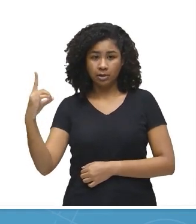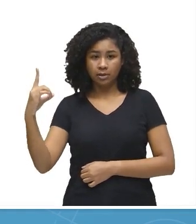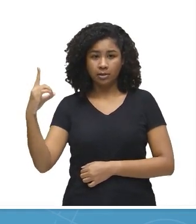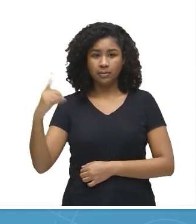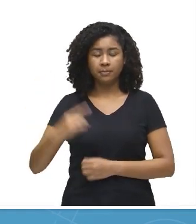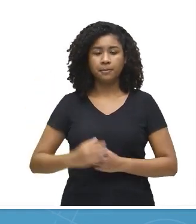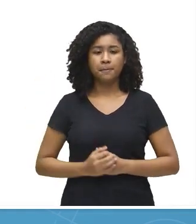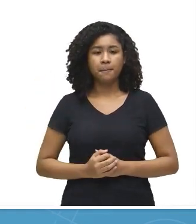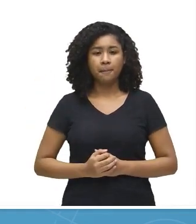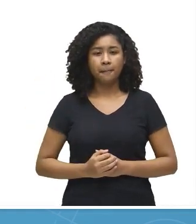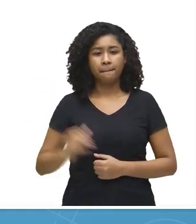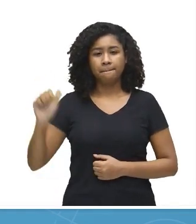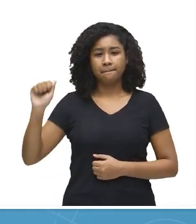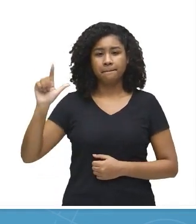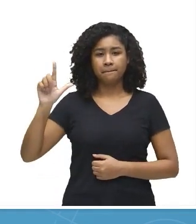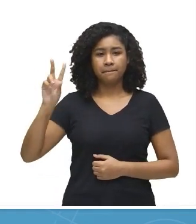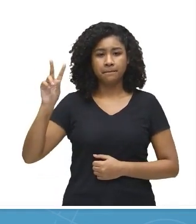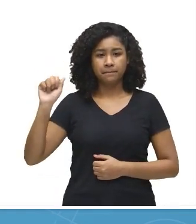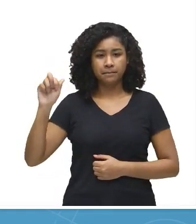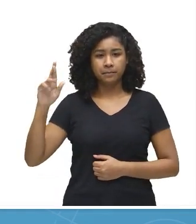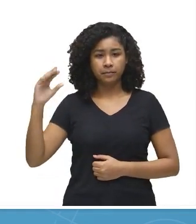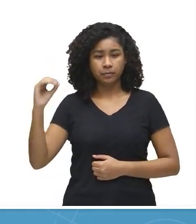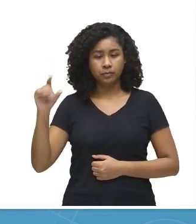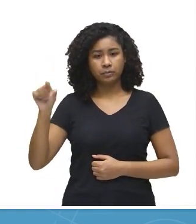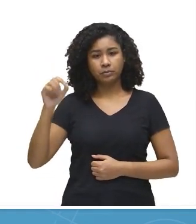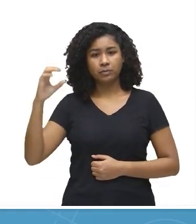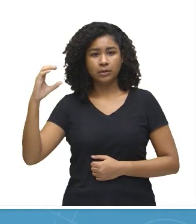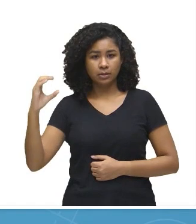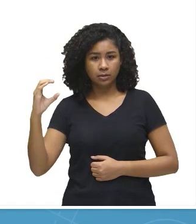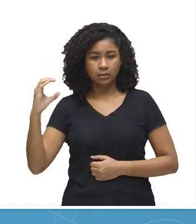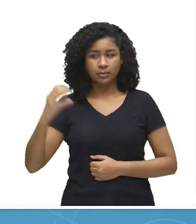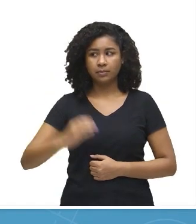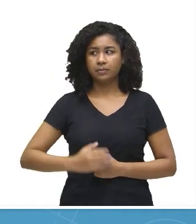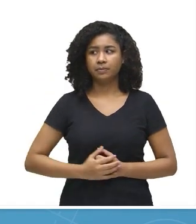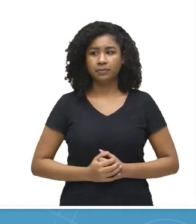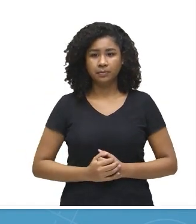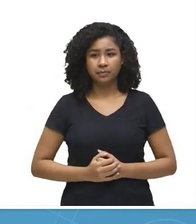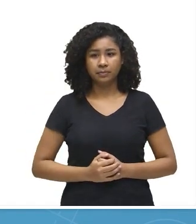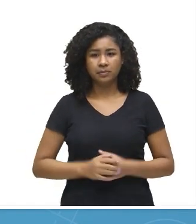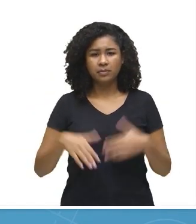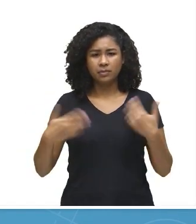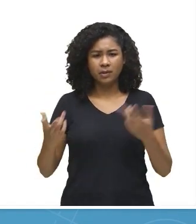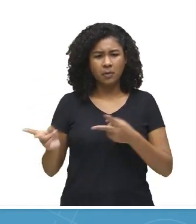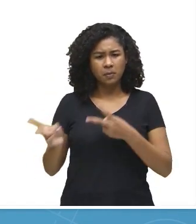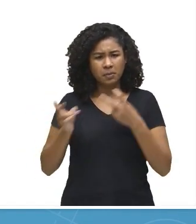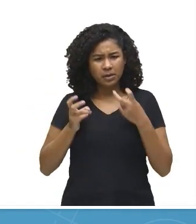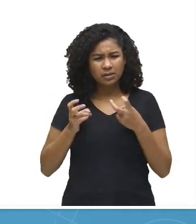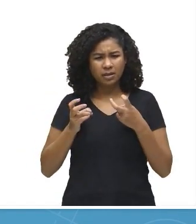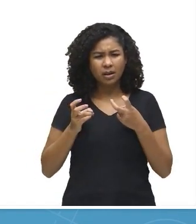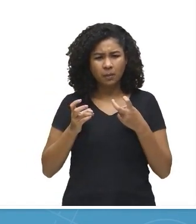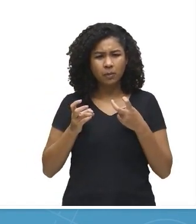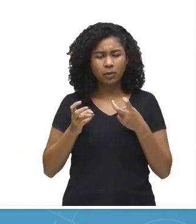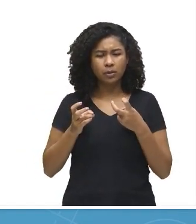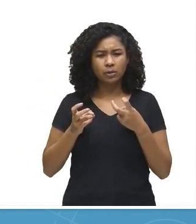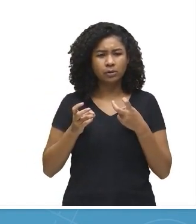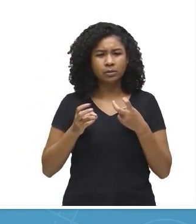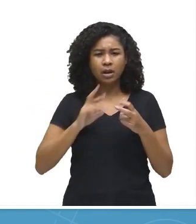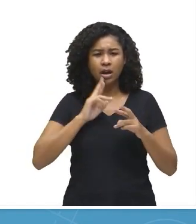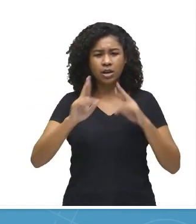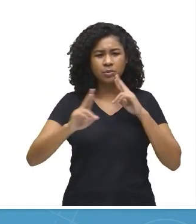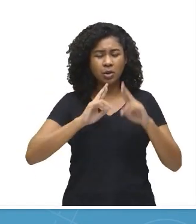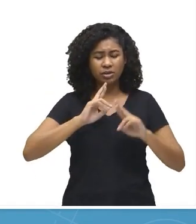o Álvaro a letra C. Então, turmas, estou vendo que está muito diversificada aqui a resposta de vocês.